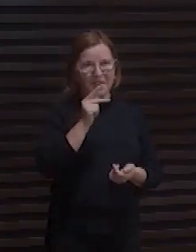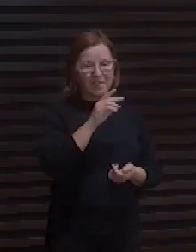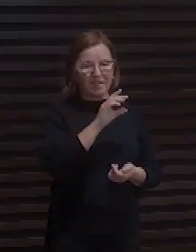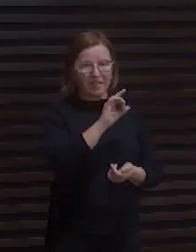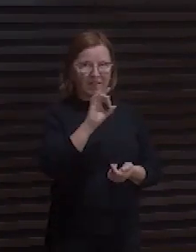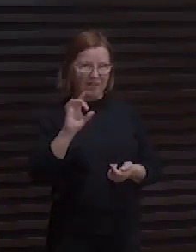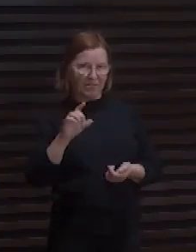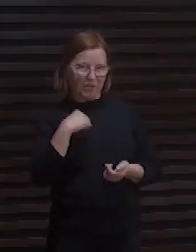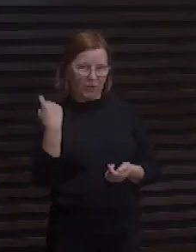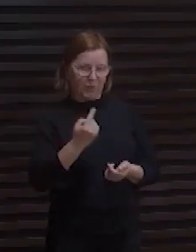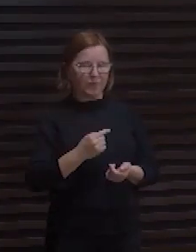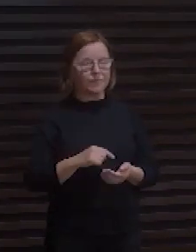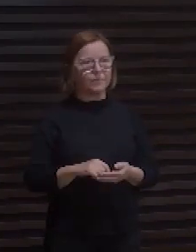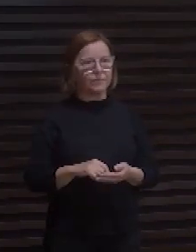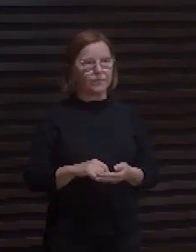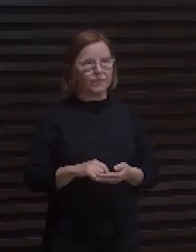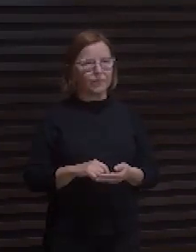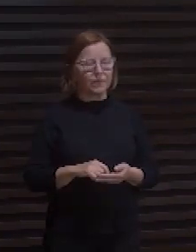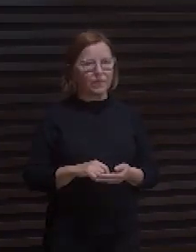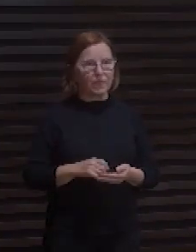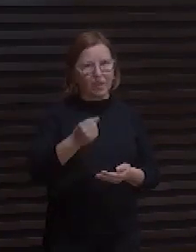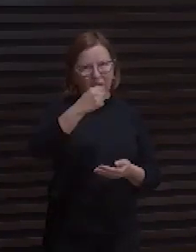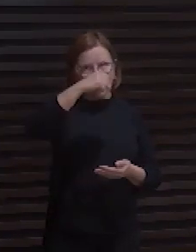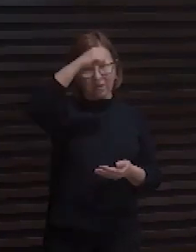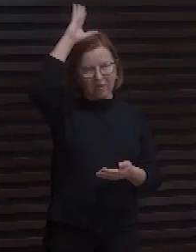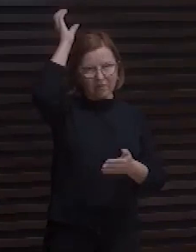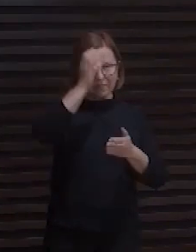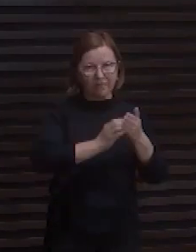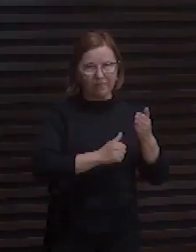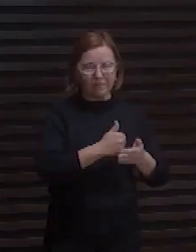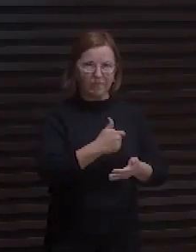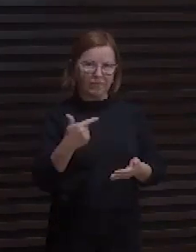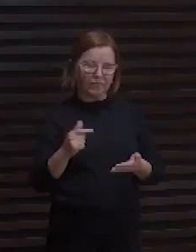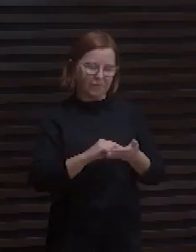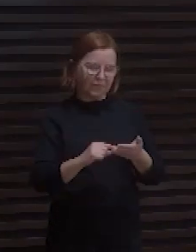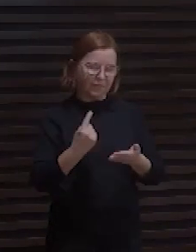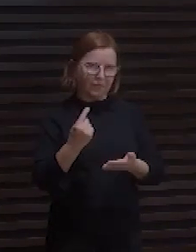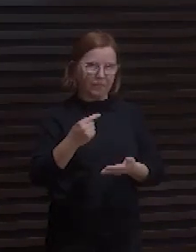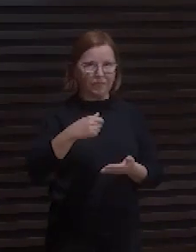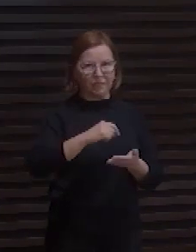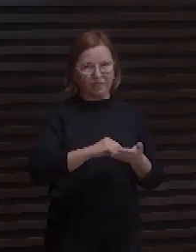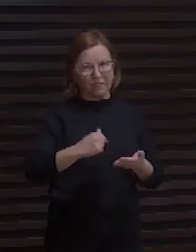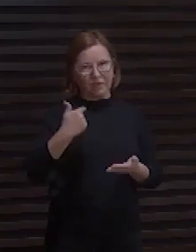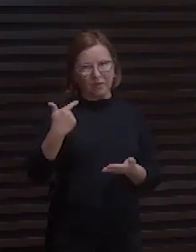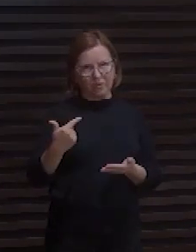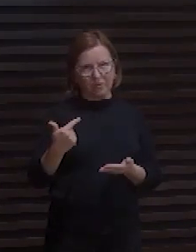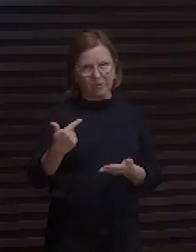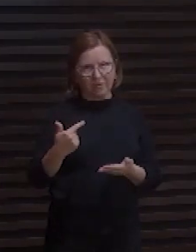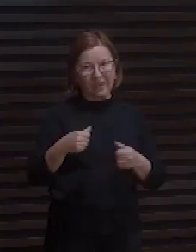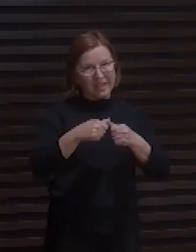texto que nós separamos aqui é Romanos capítulo 12, versículos 1 e 2, que está aí no